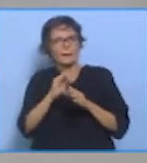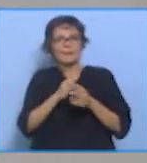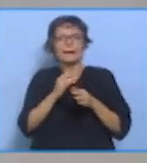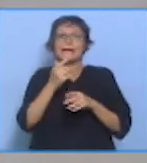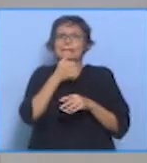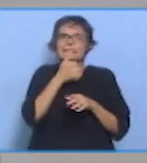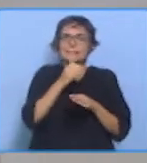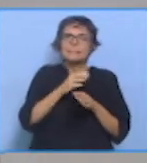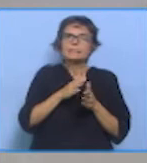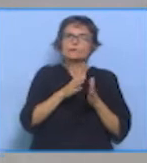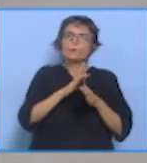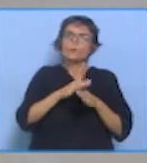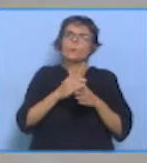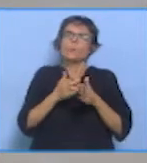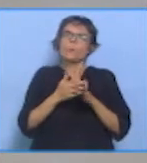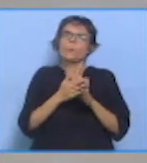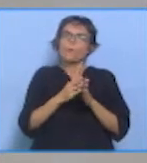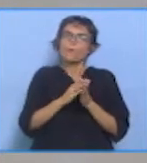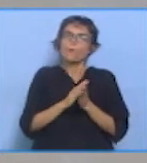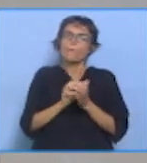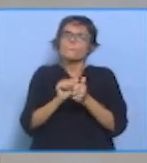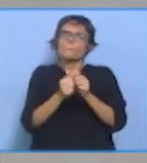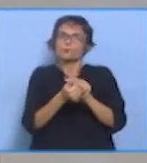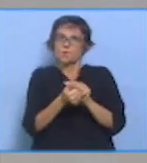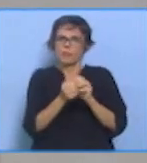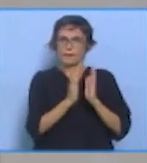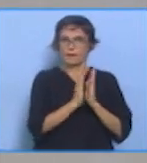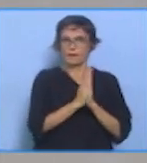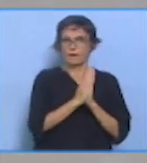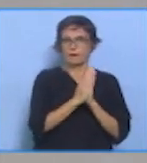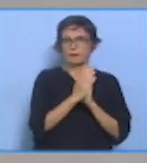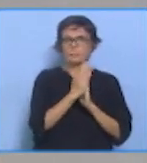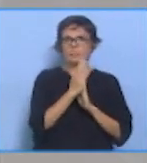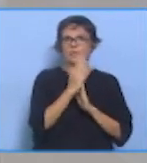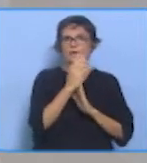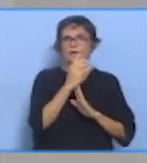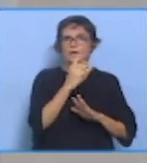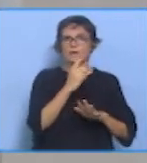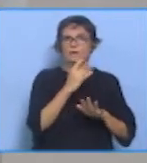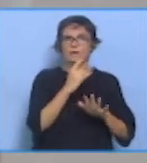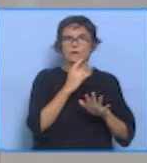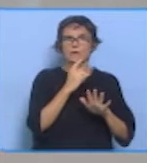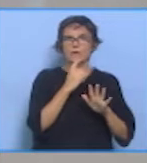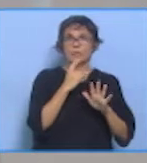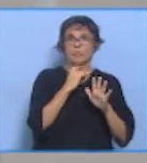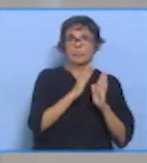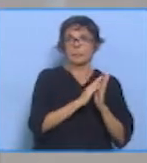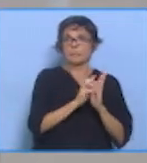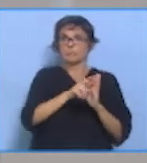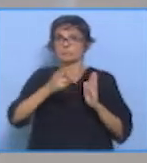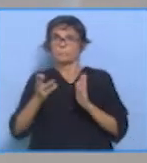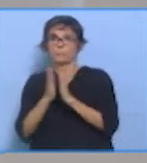que passaram, fizeram uma passagem da Igreja Anglicana para a Igreja Católica Romana. Um outro